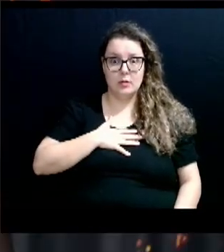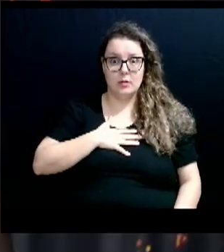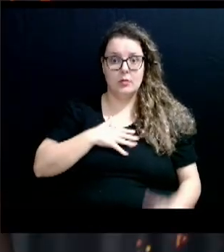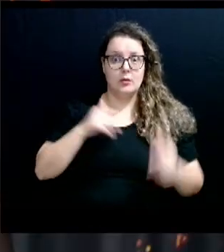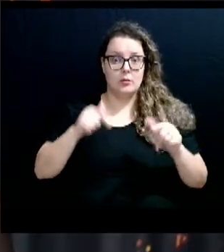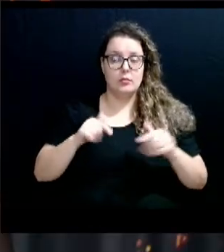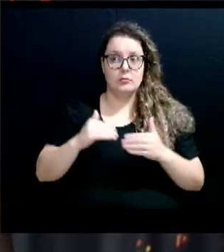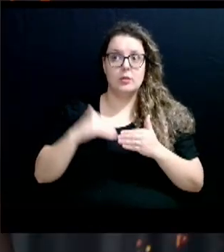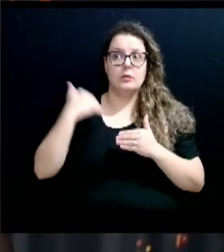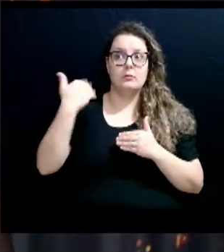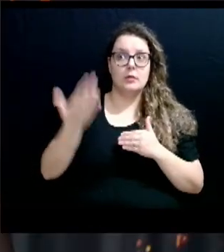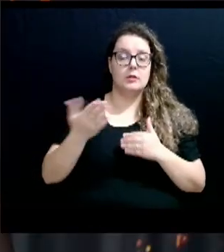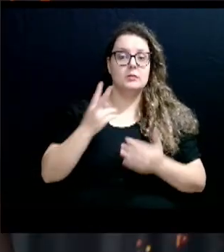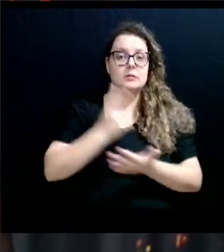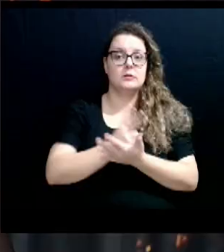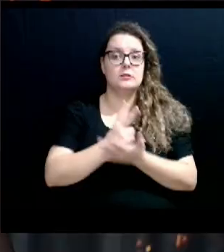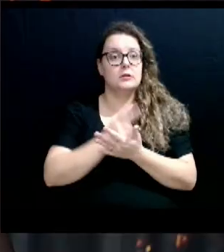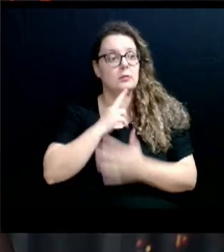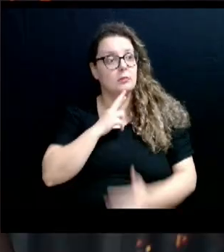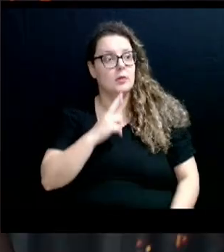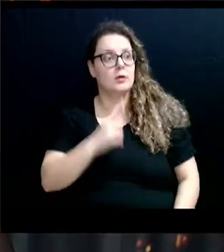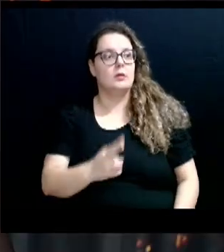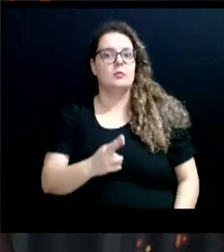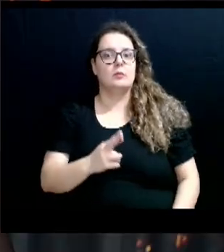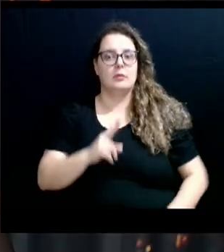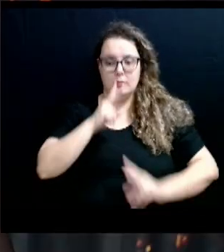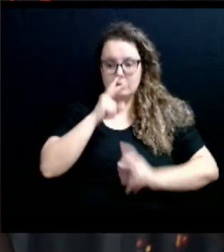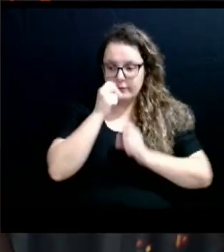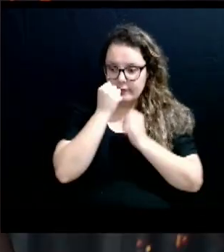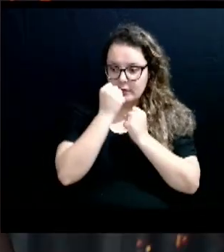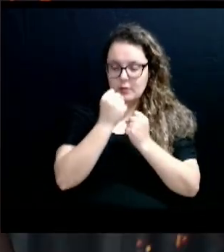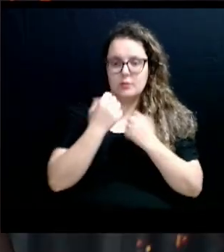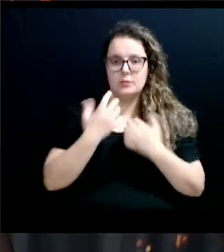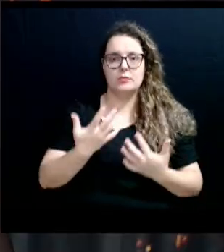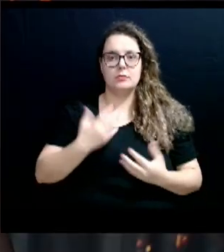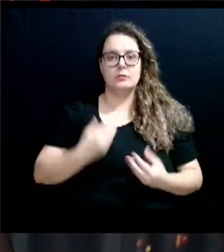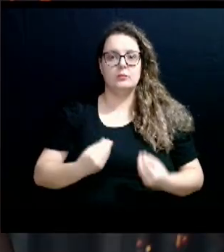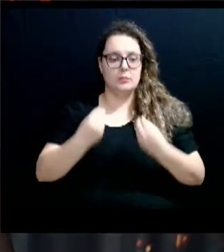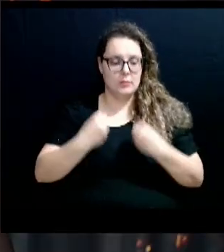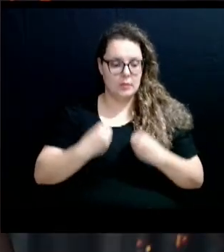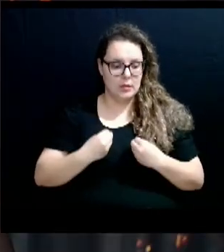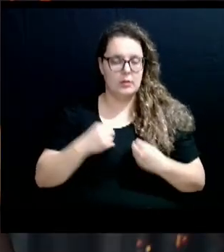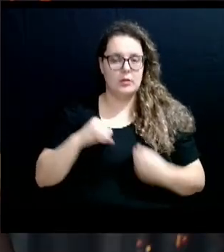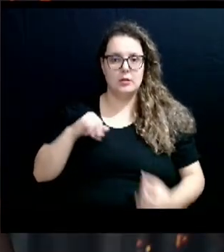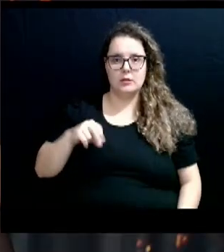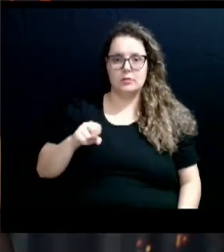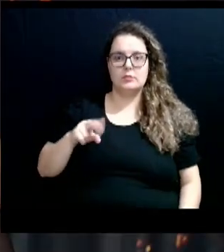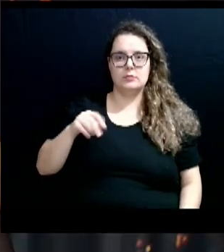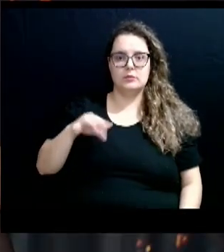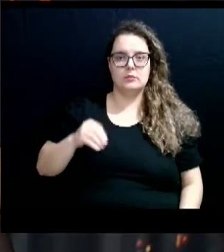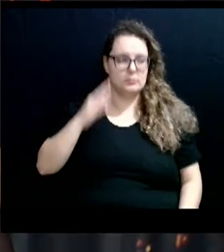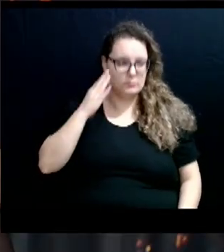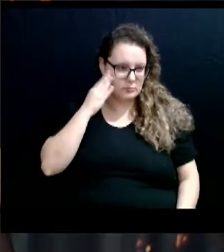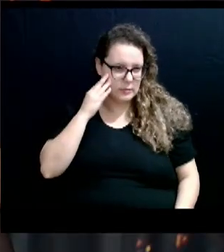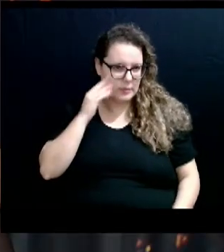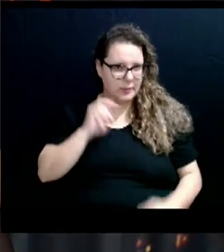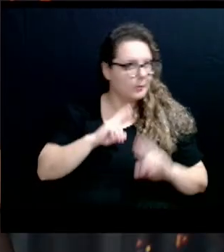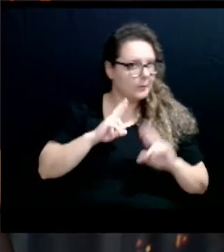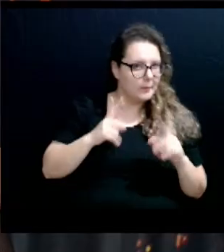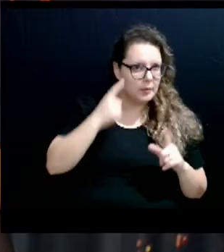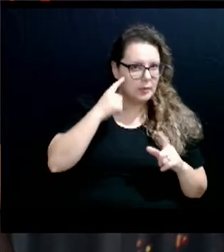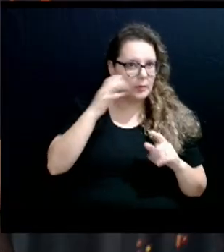foi uma resposta muito, muito forte, né, para me trazer insumos e tal, sair da caixinha. Sim. E